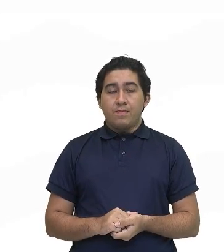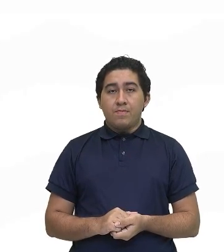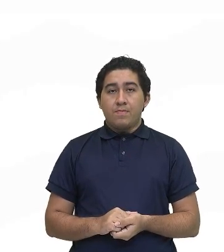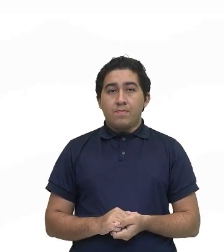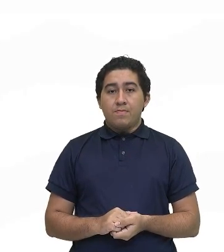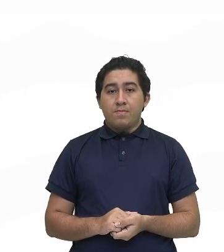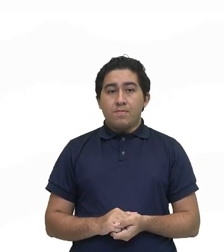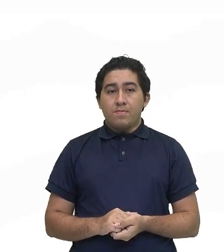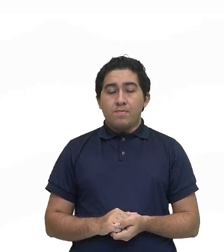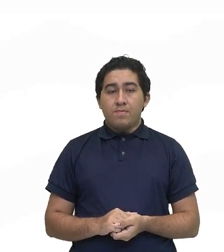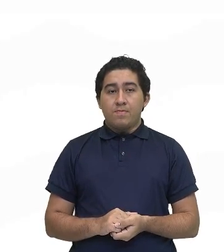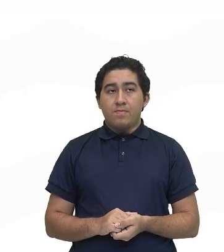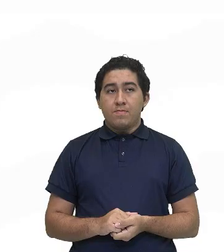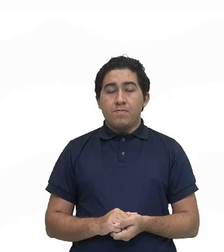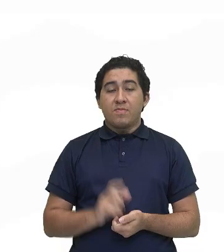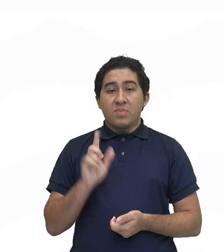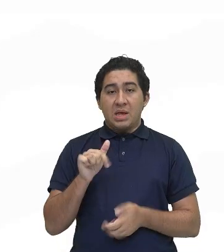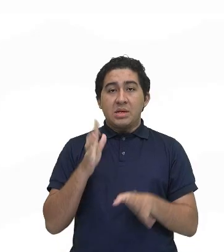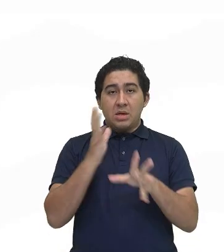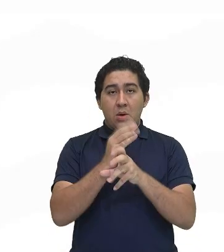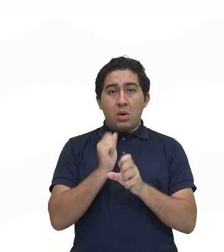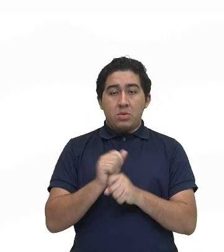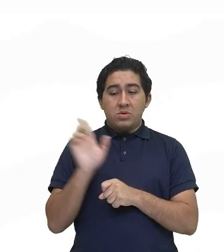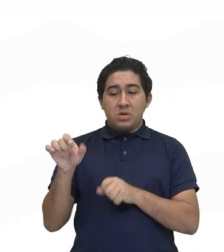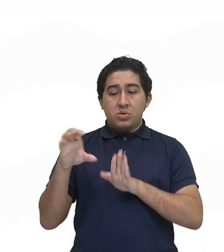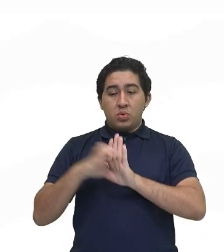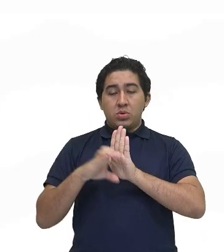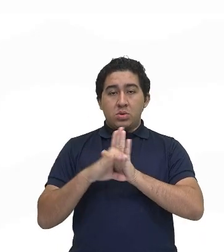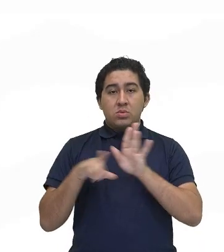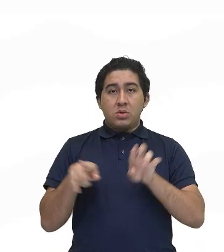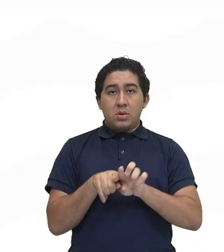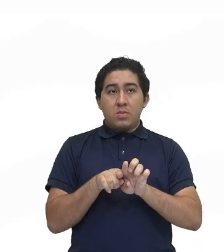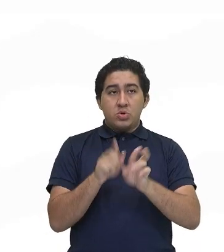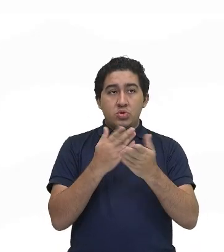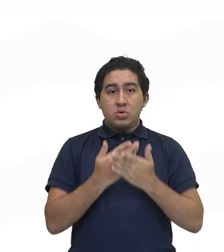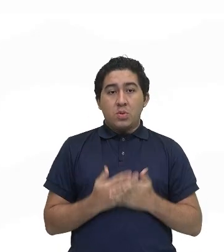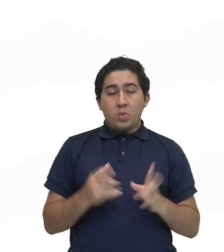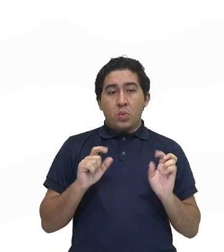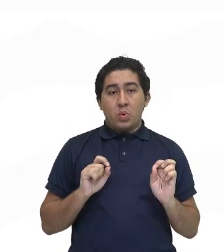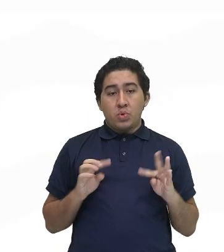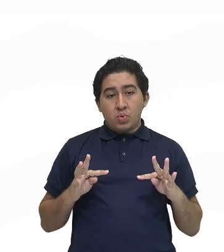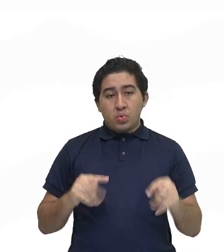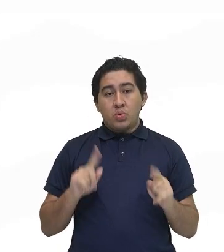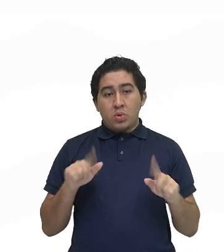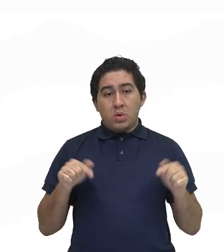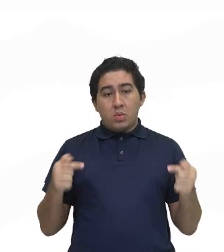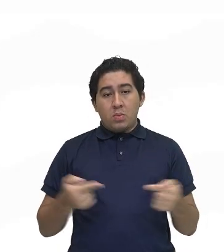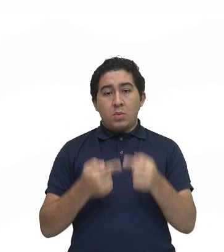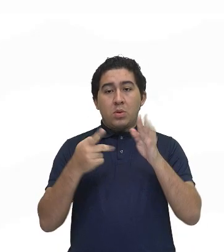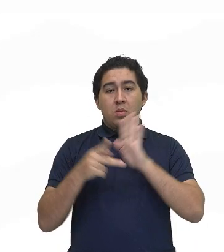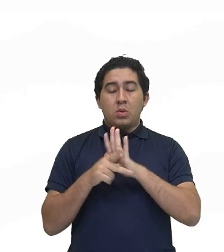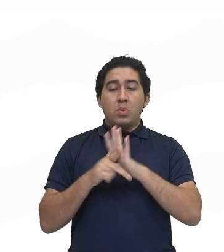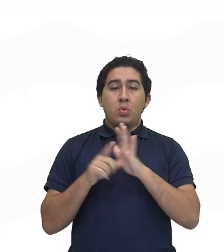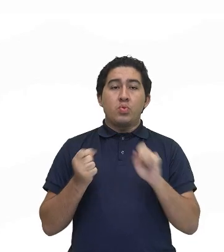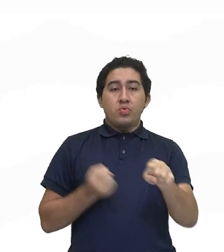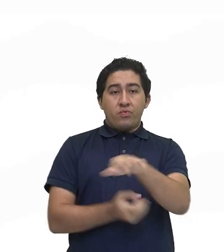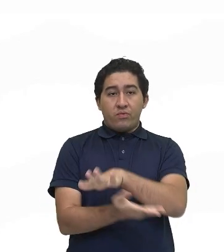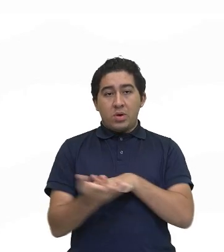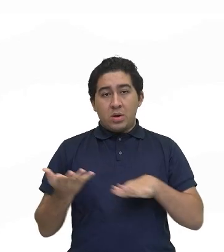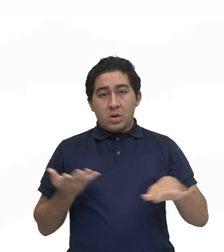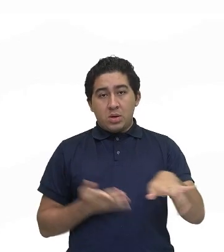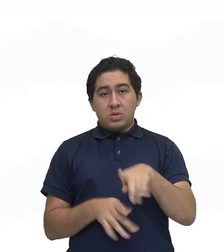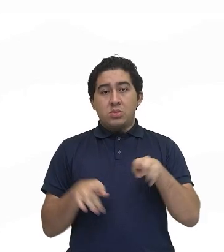era o nosso cálculo do arredondamento. Estudamos também tudo que envolvia aí o